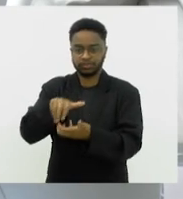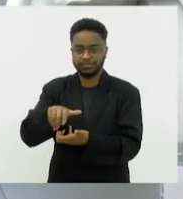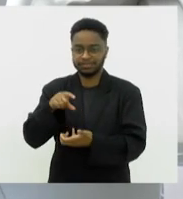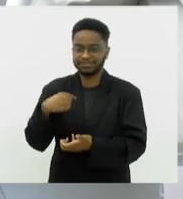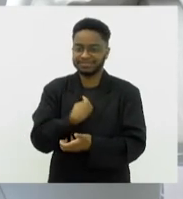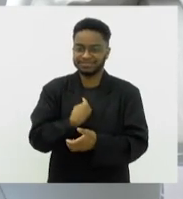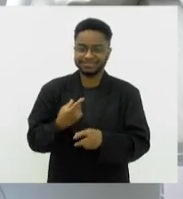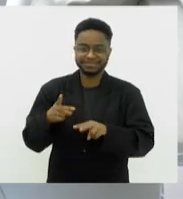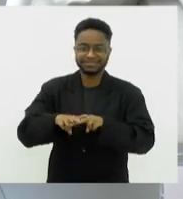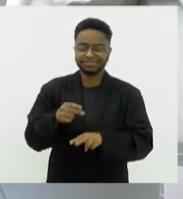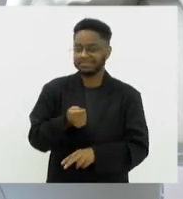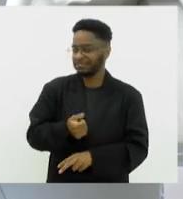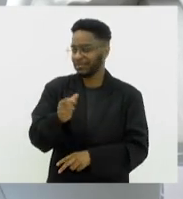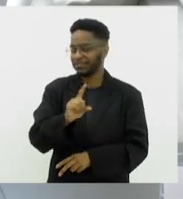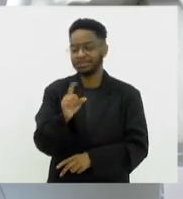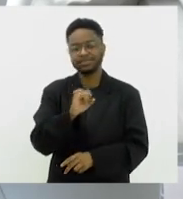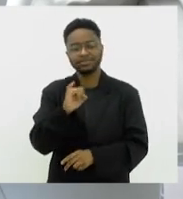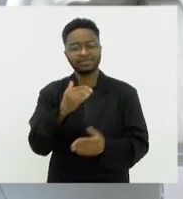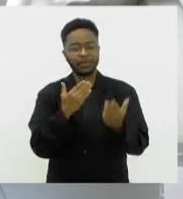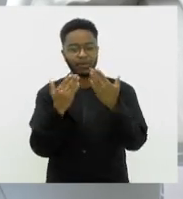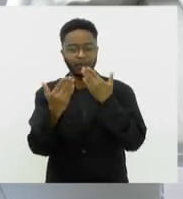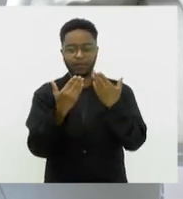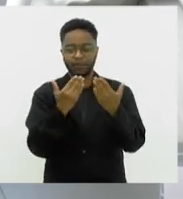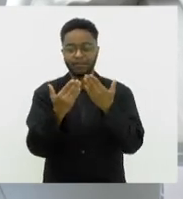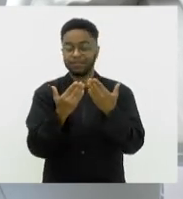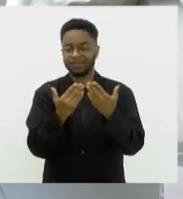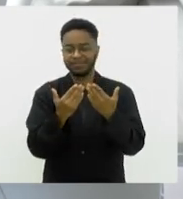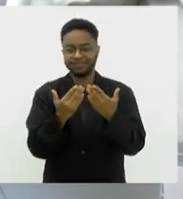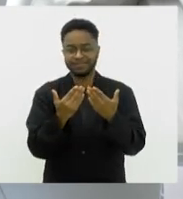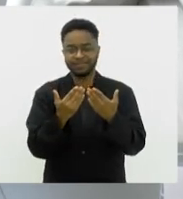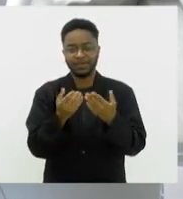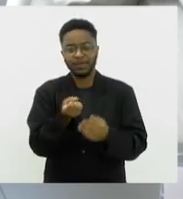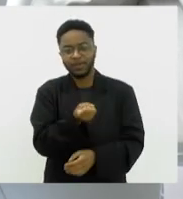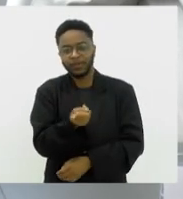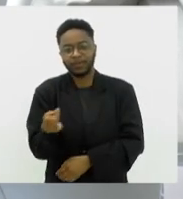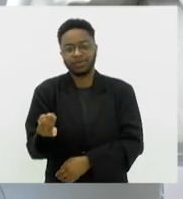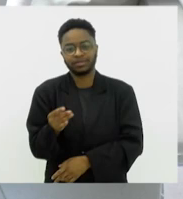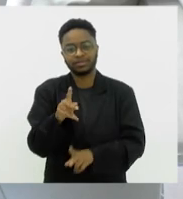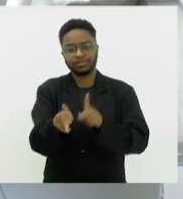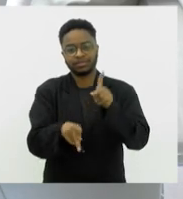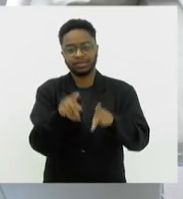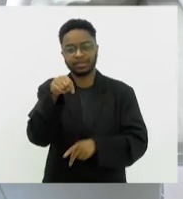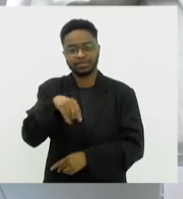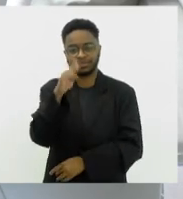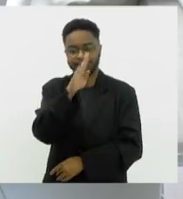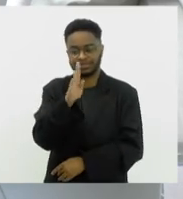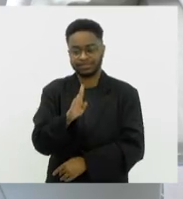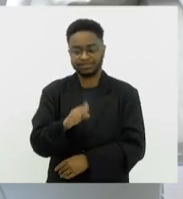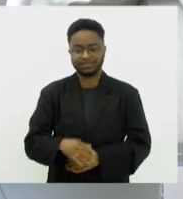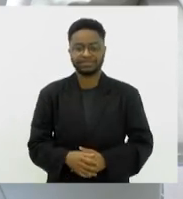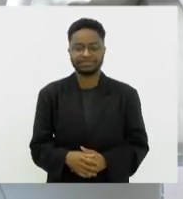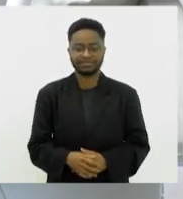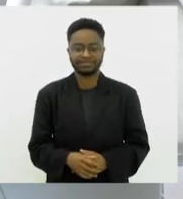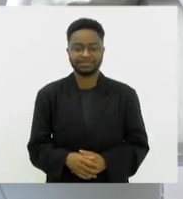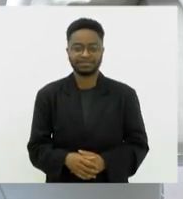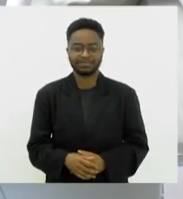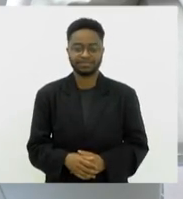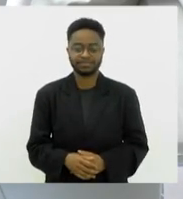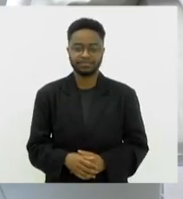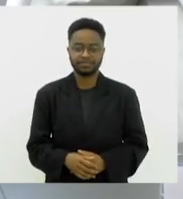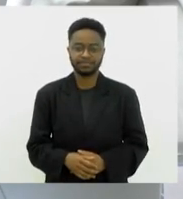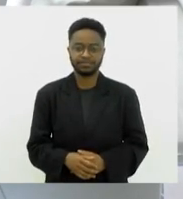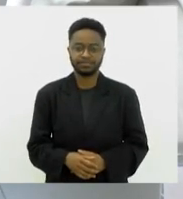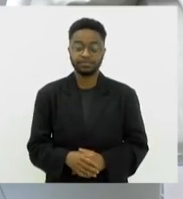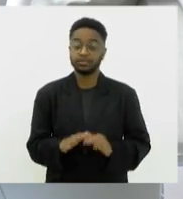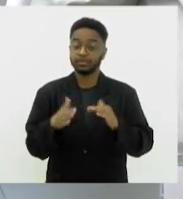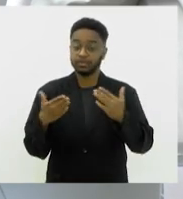P se a gente comparar Inclusive a o número da população brasileira E aí observar